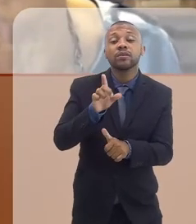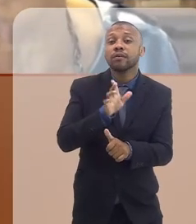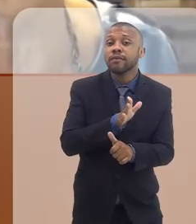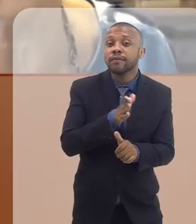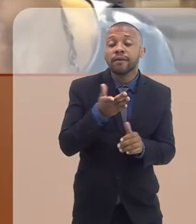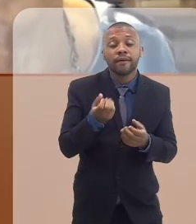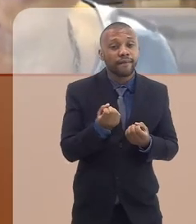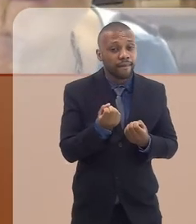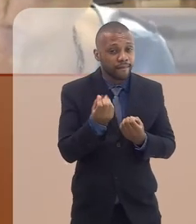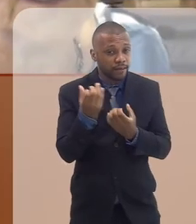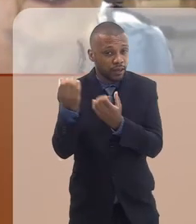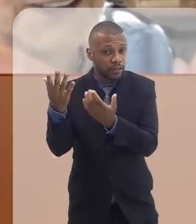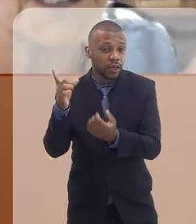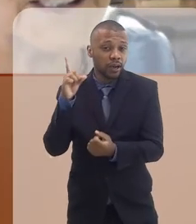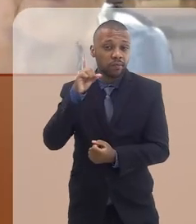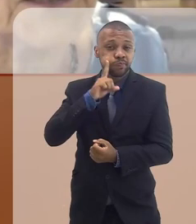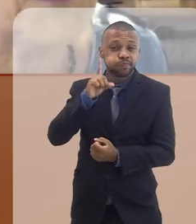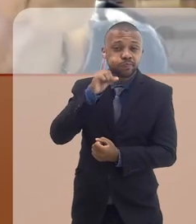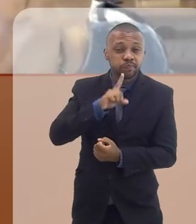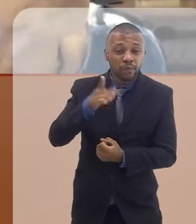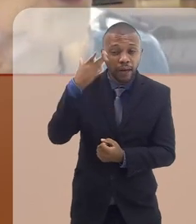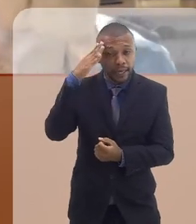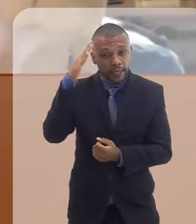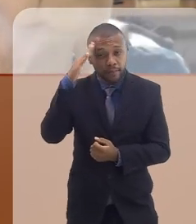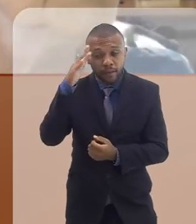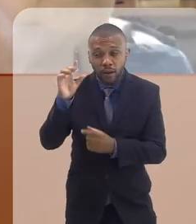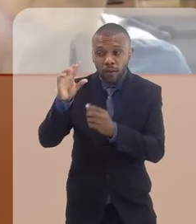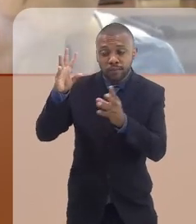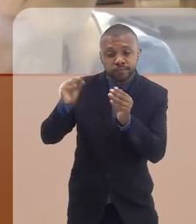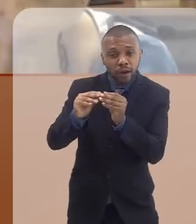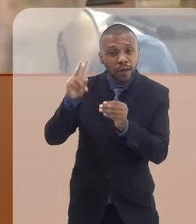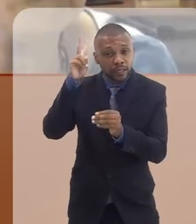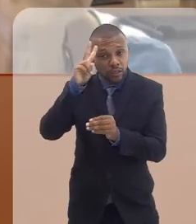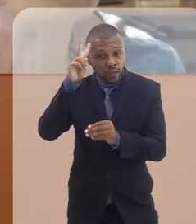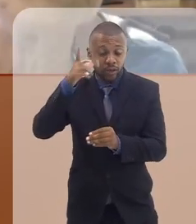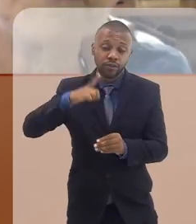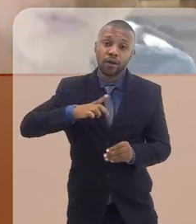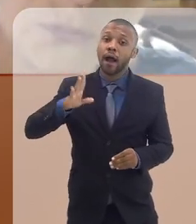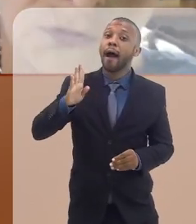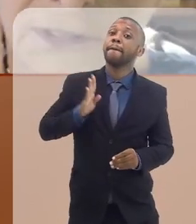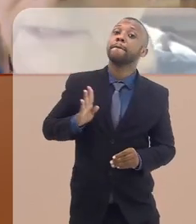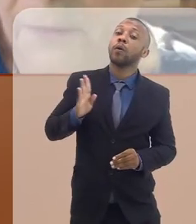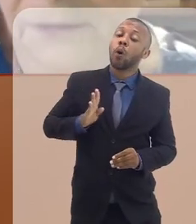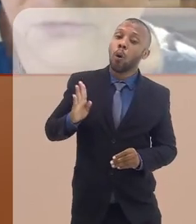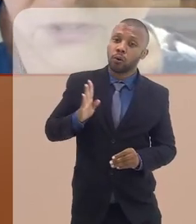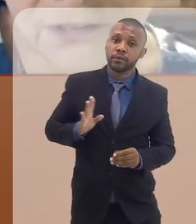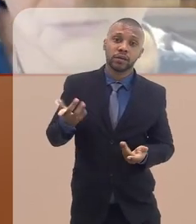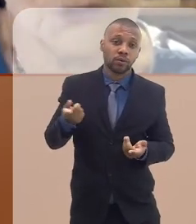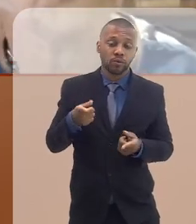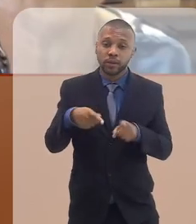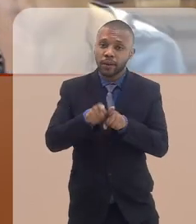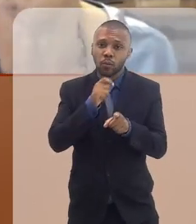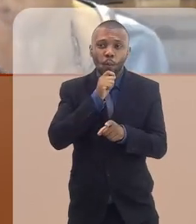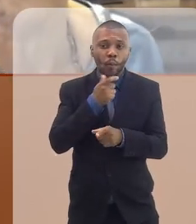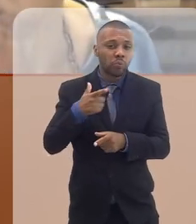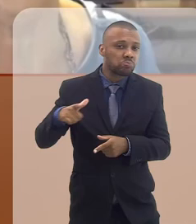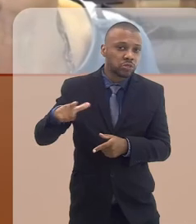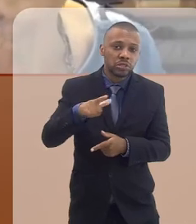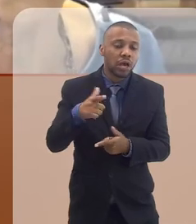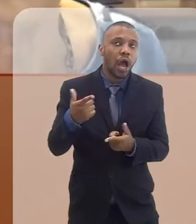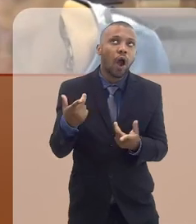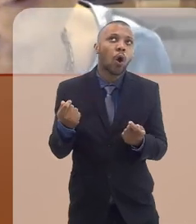primeira vez que eu fui para os Estados Unidos, você estava querendo saber a minha história, eu fui com uma bolsa, também não tinha